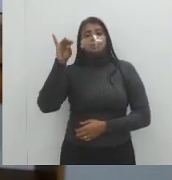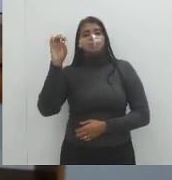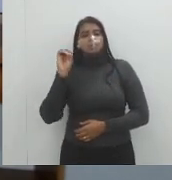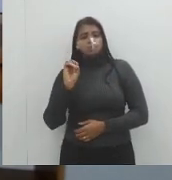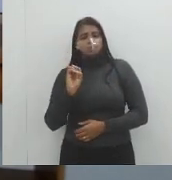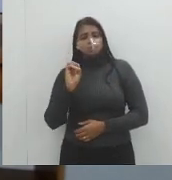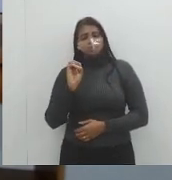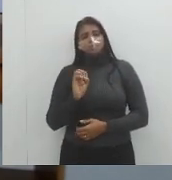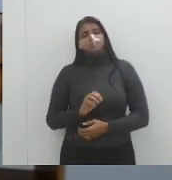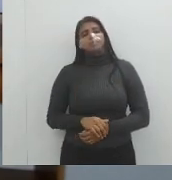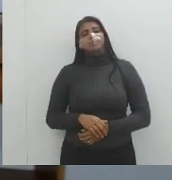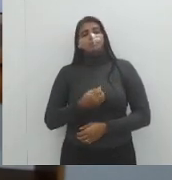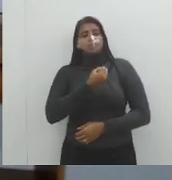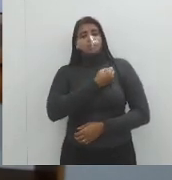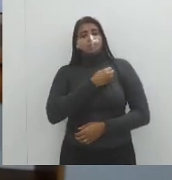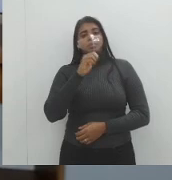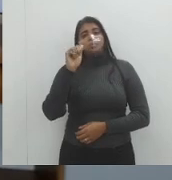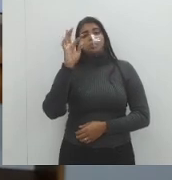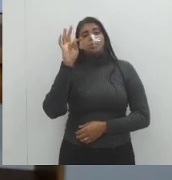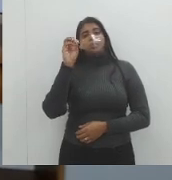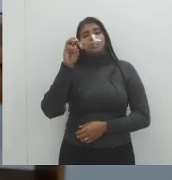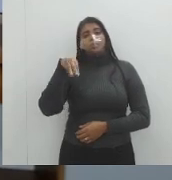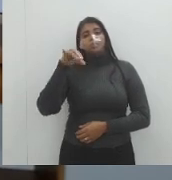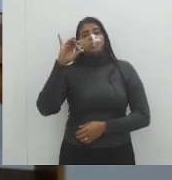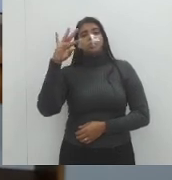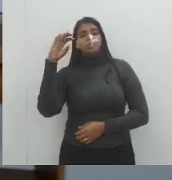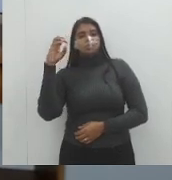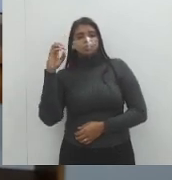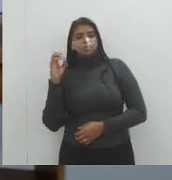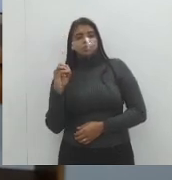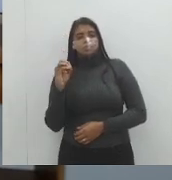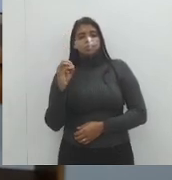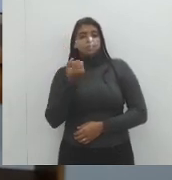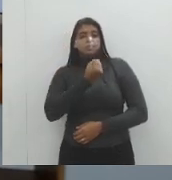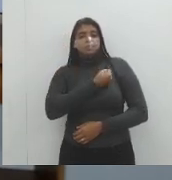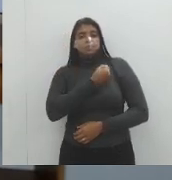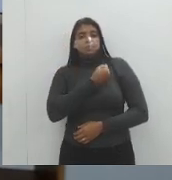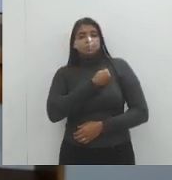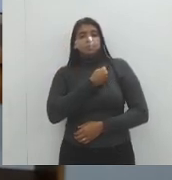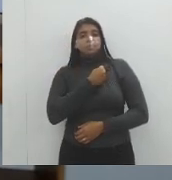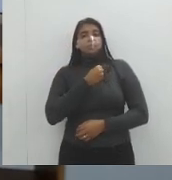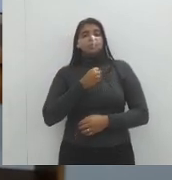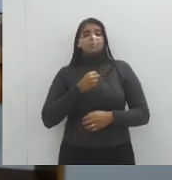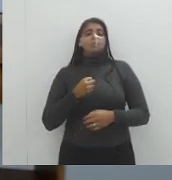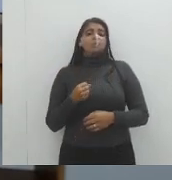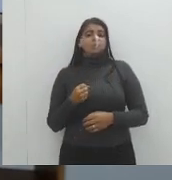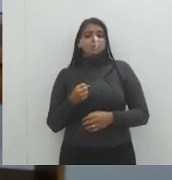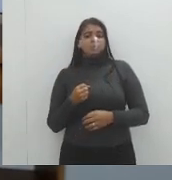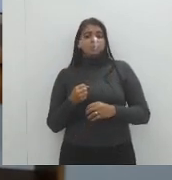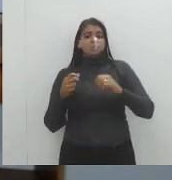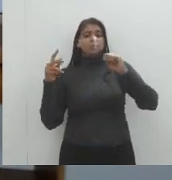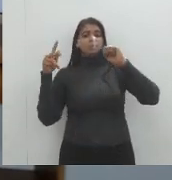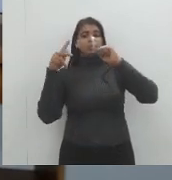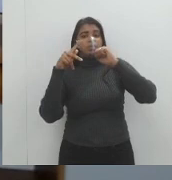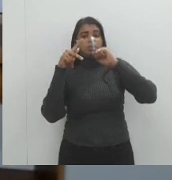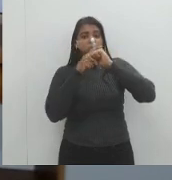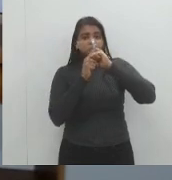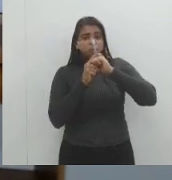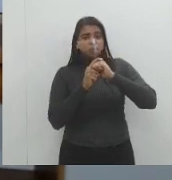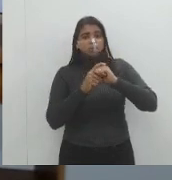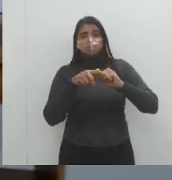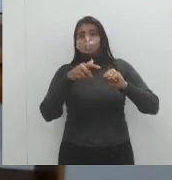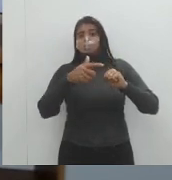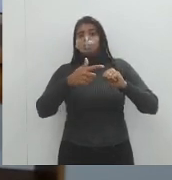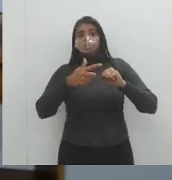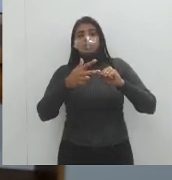número atômico? O número atômico se refere ao número de prótons de cada átomo, porque existem diversos tipos de